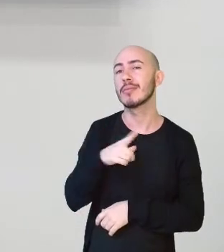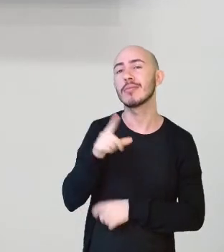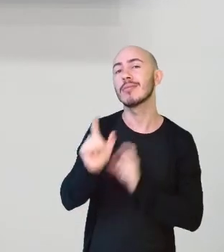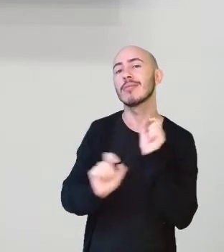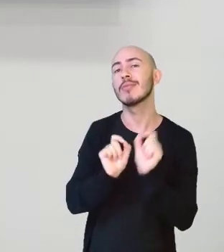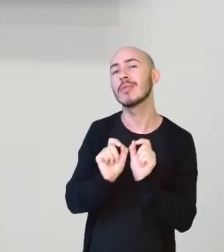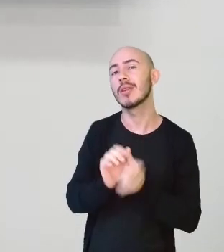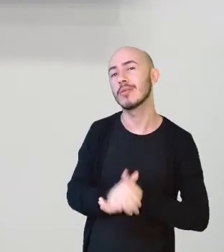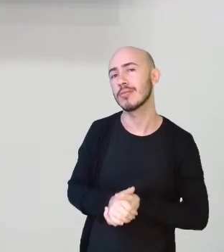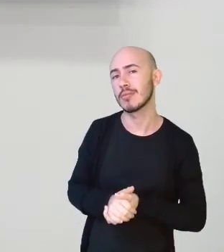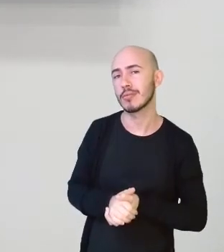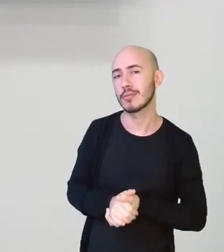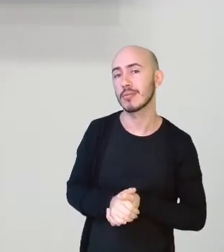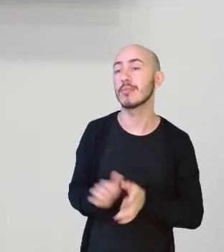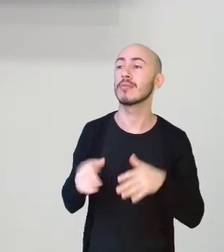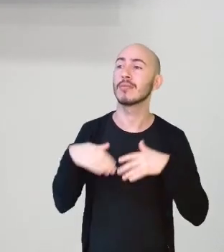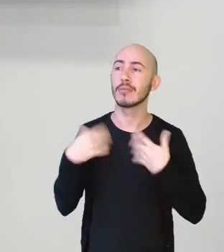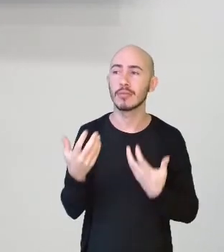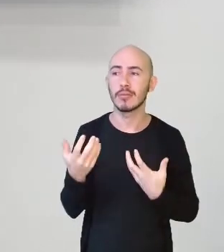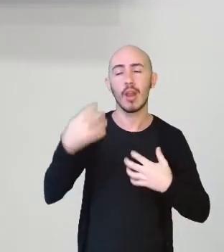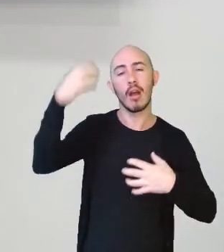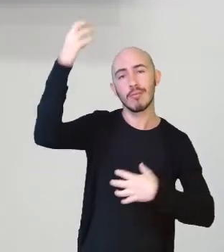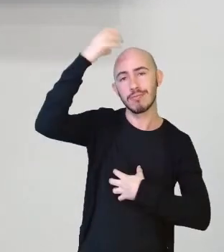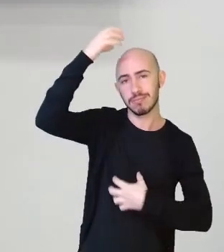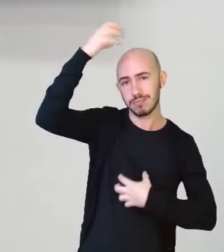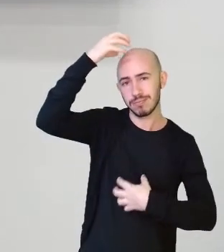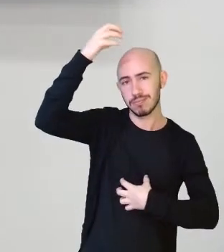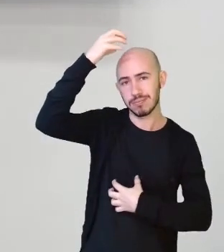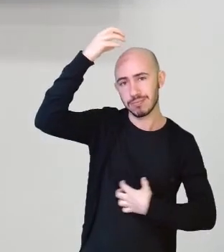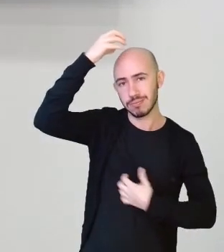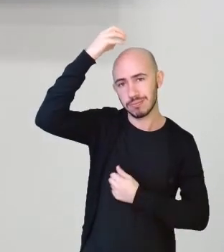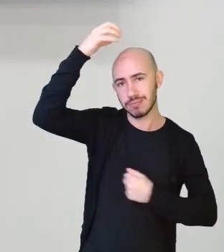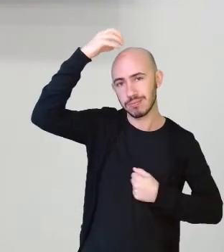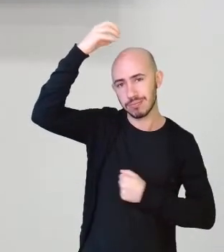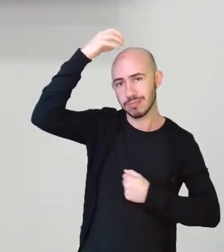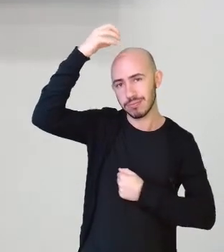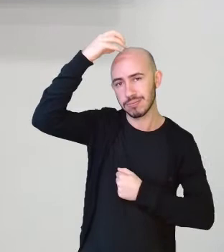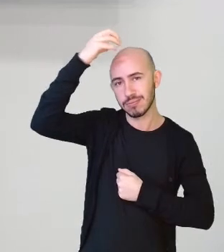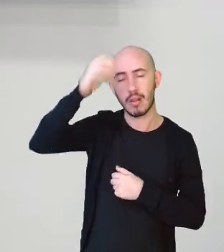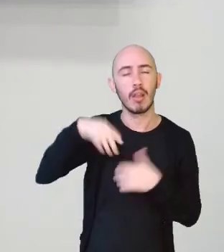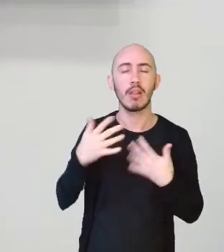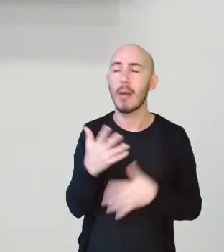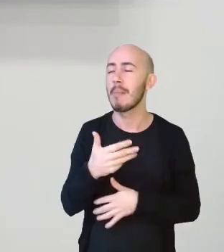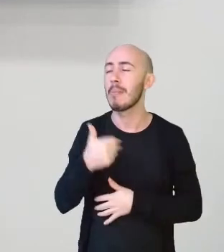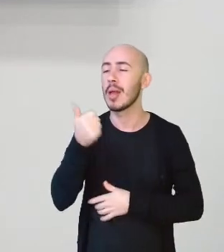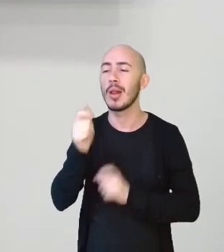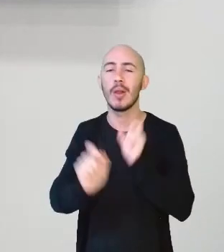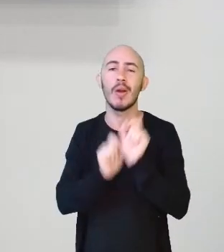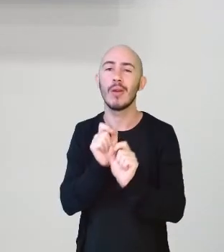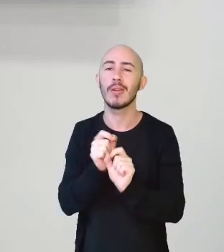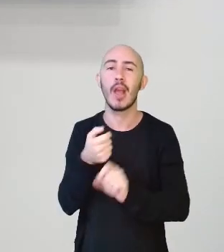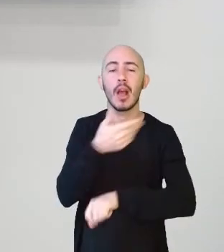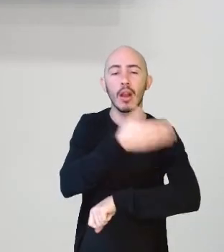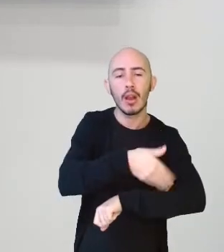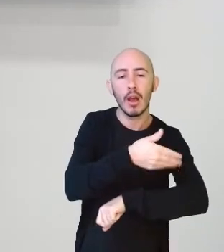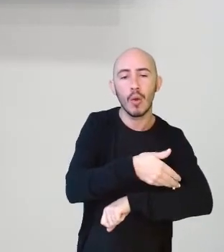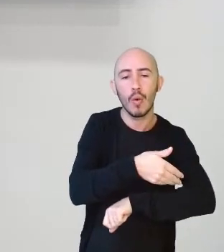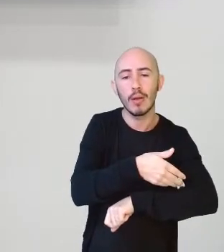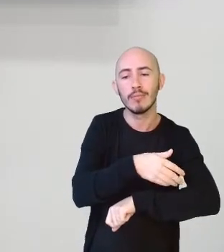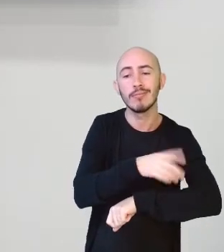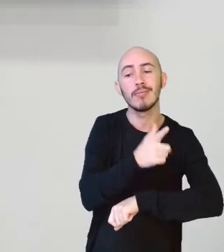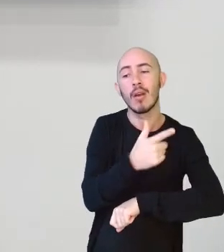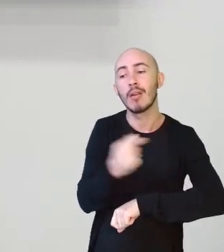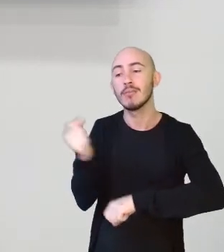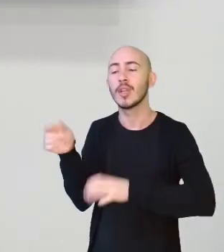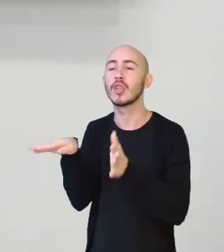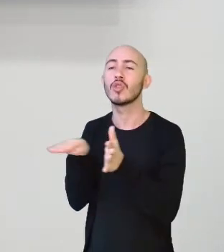está fazendo? Ele está tomando banho. Gente, não tem nada melhor do que chegar da rua, ou porque foi